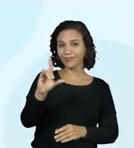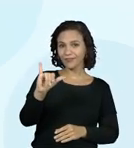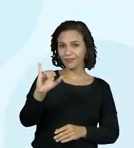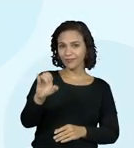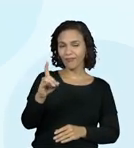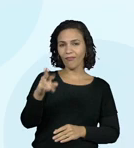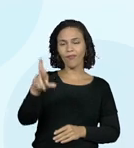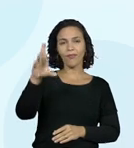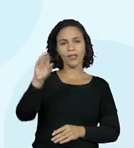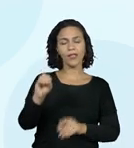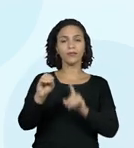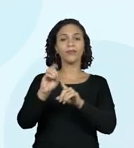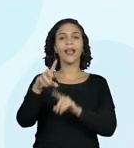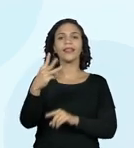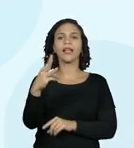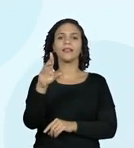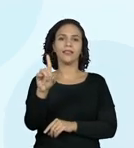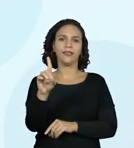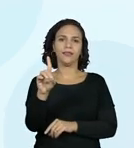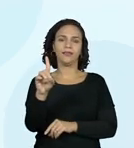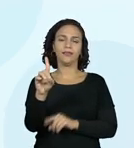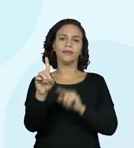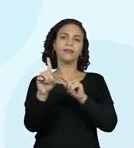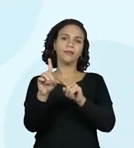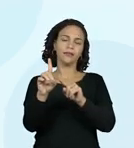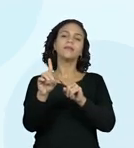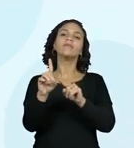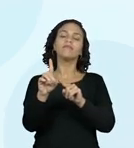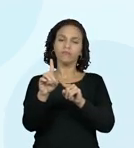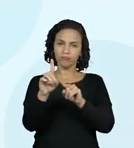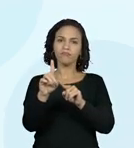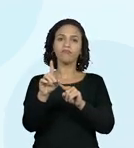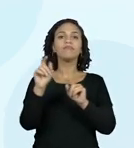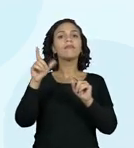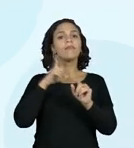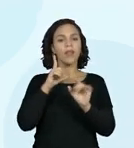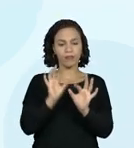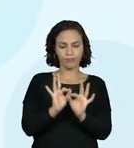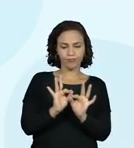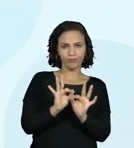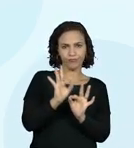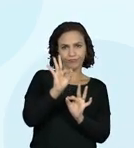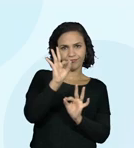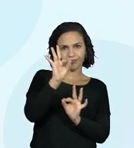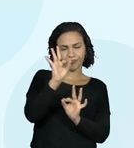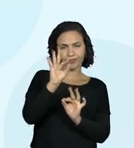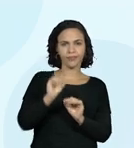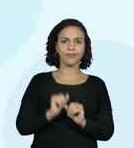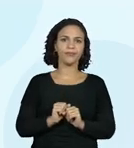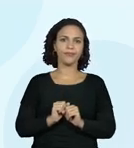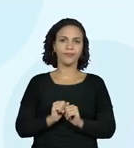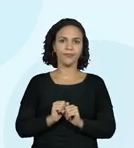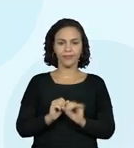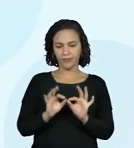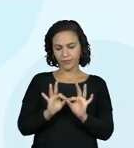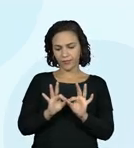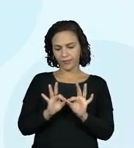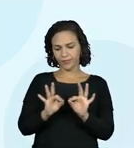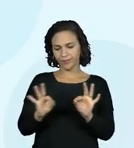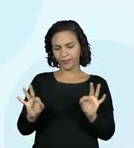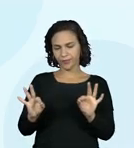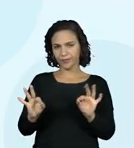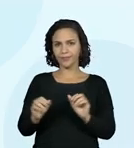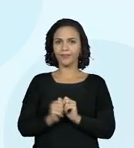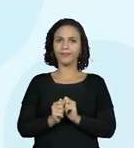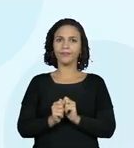são figuras tridimensionais, que possuem altura, possuem largura